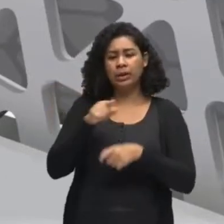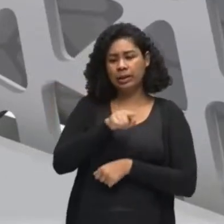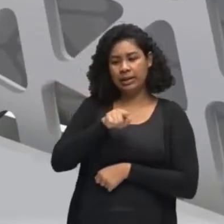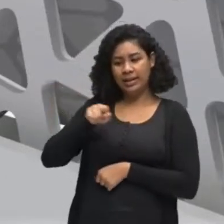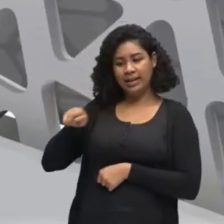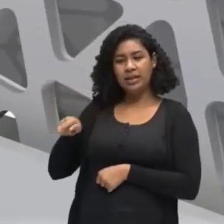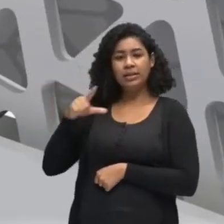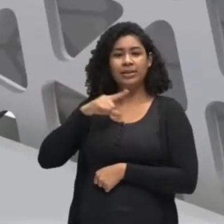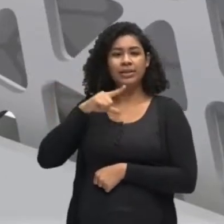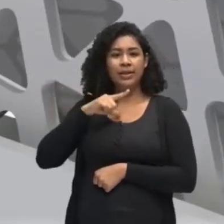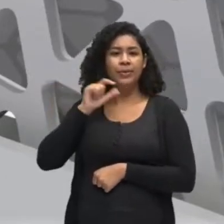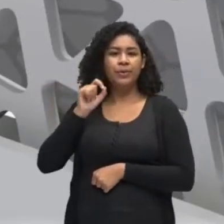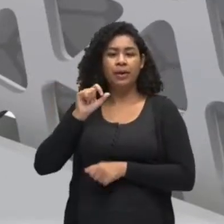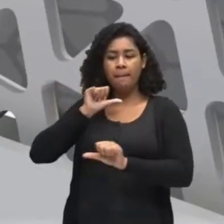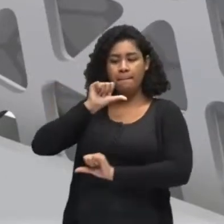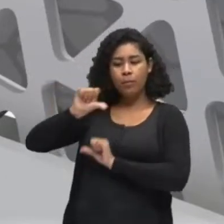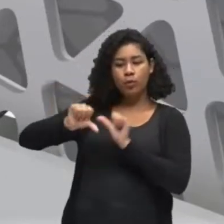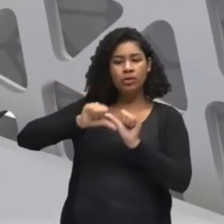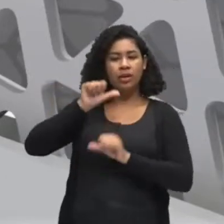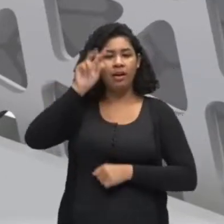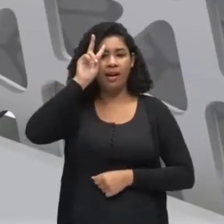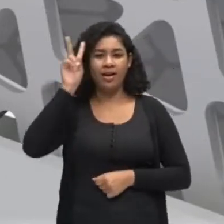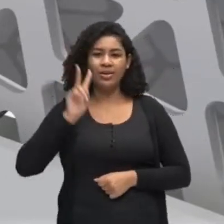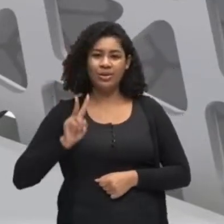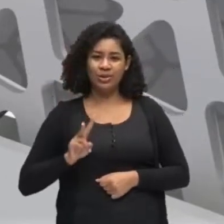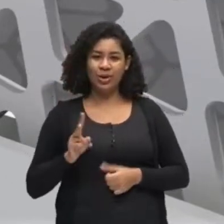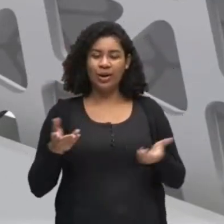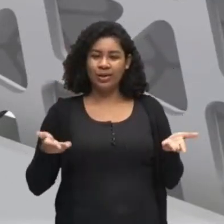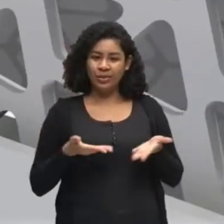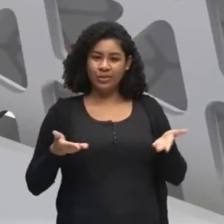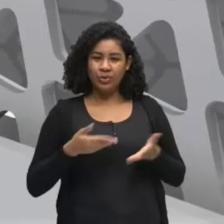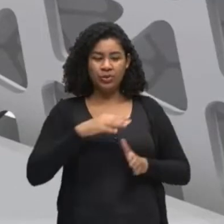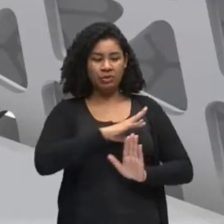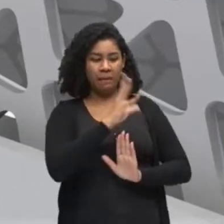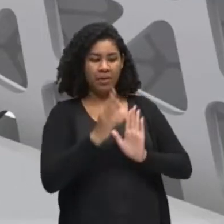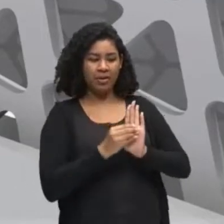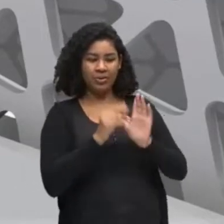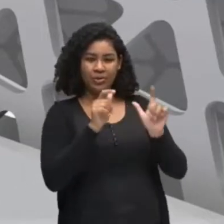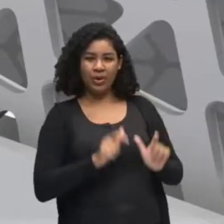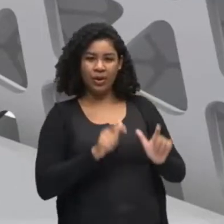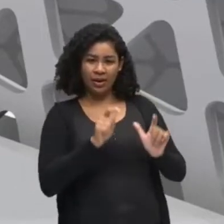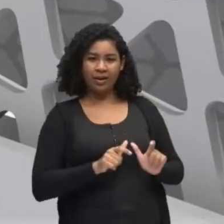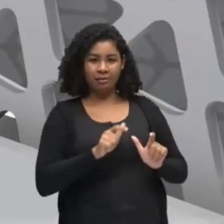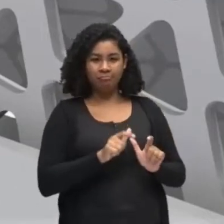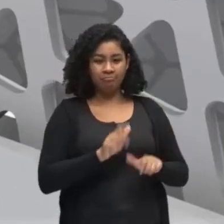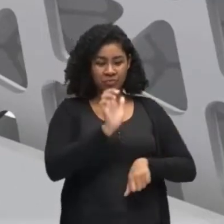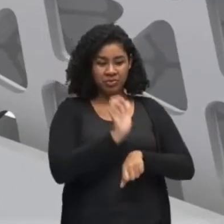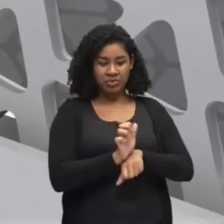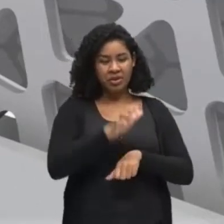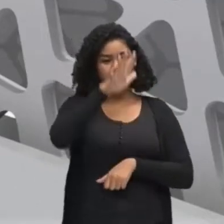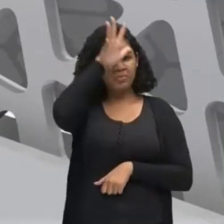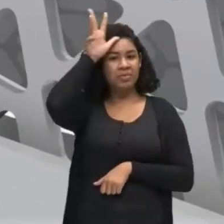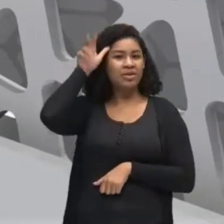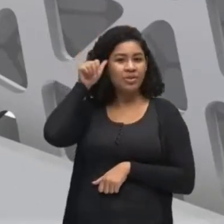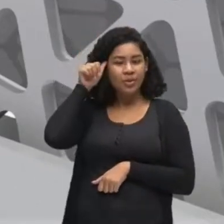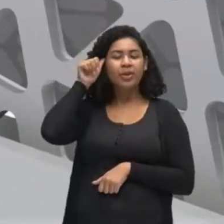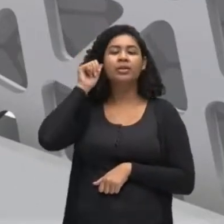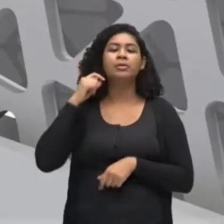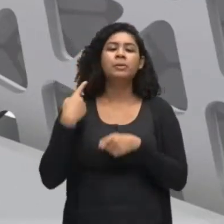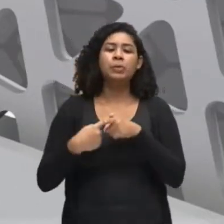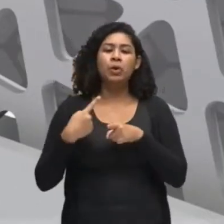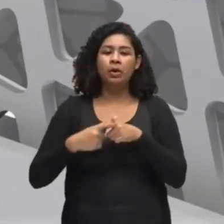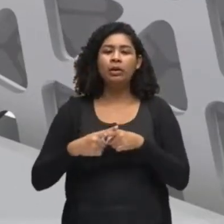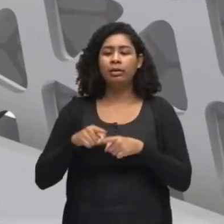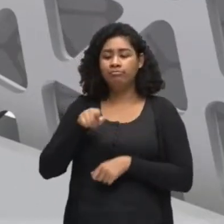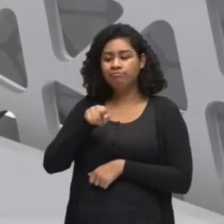vão mudar a história do que hoje nós chamamos de Amazônia e até mesmo do estado do Amazonas. Porque eles vão trazer ali